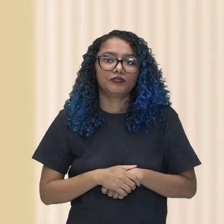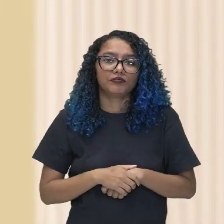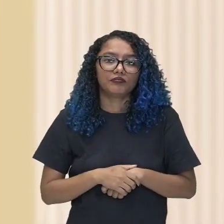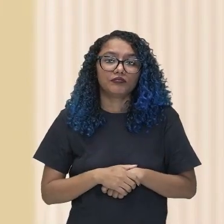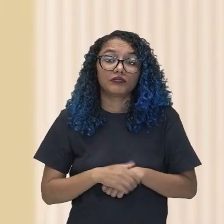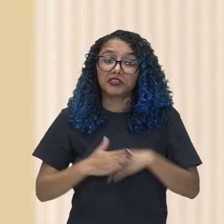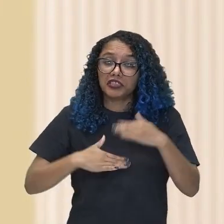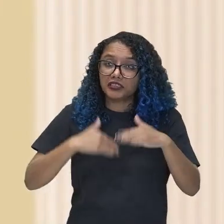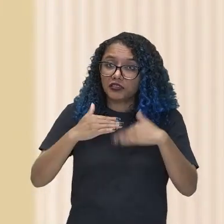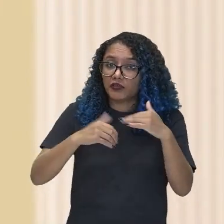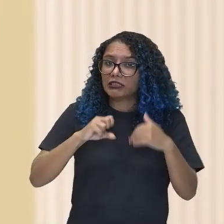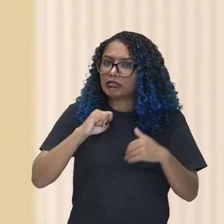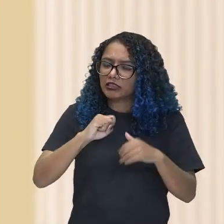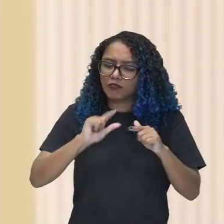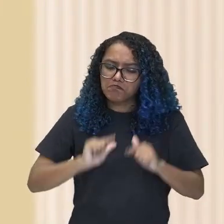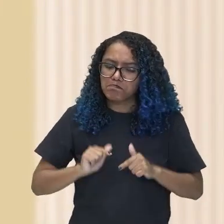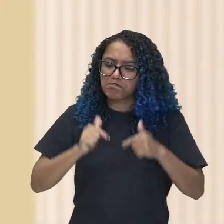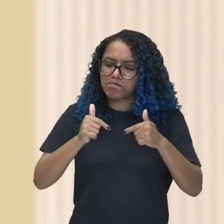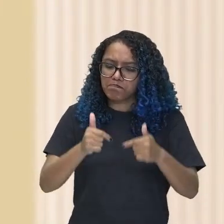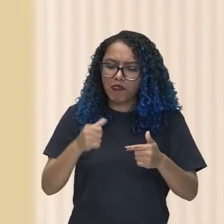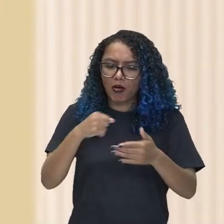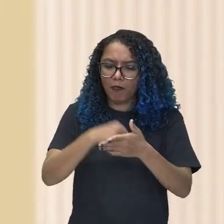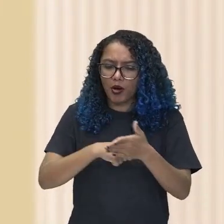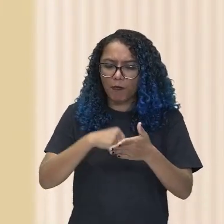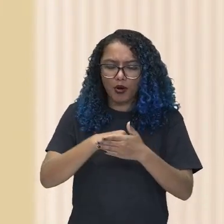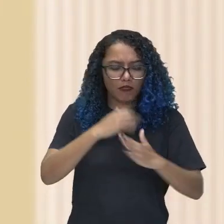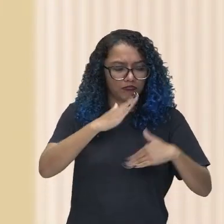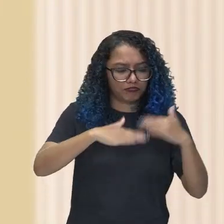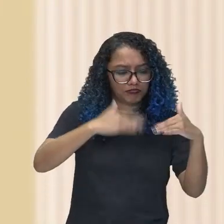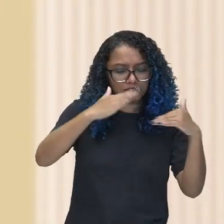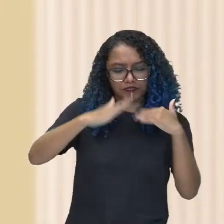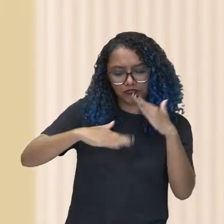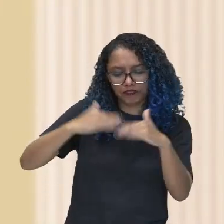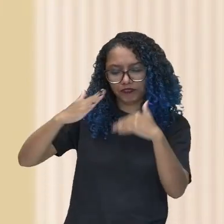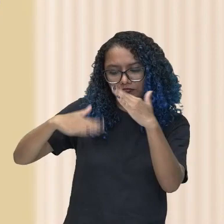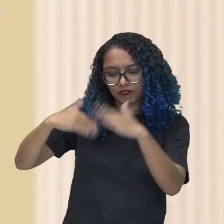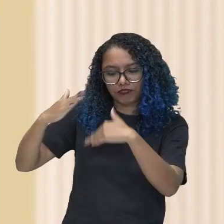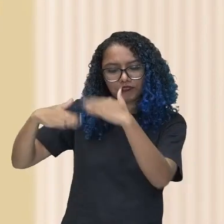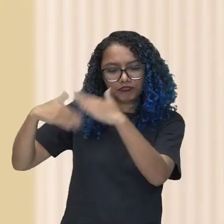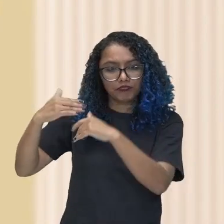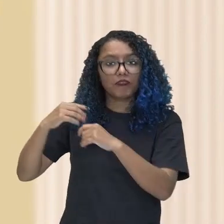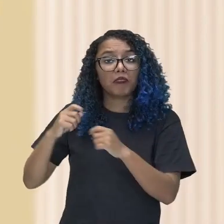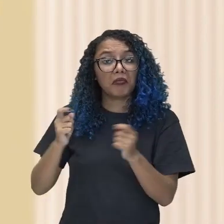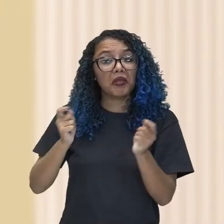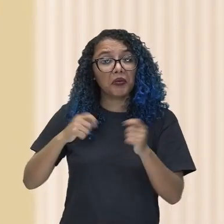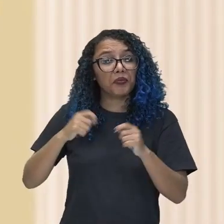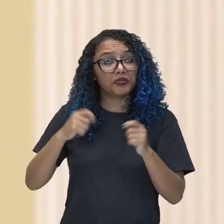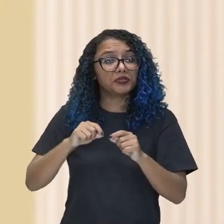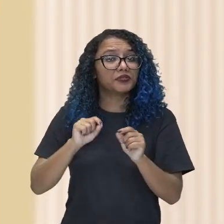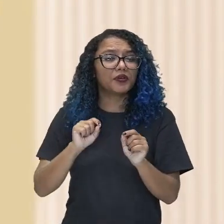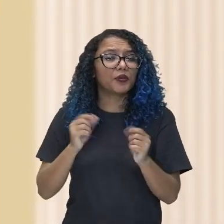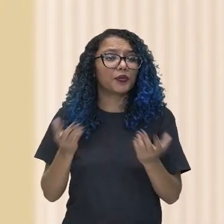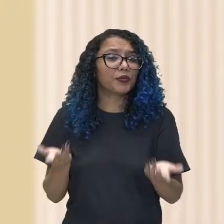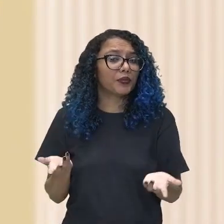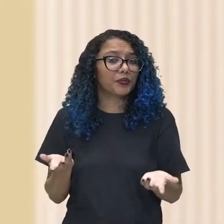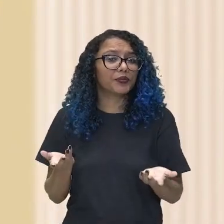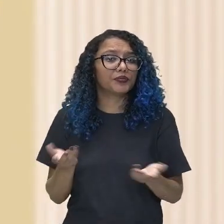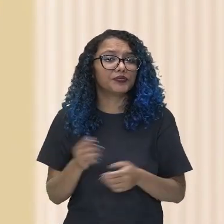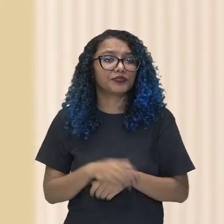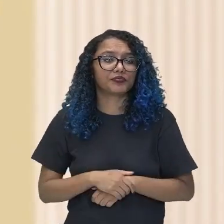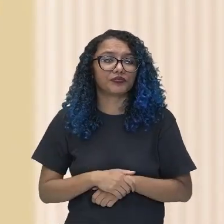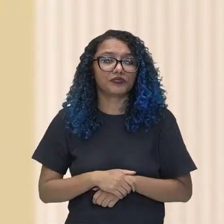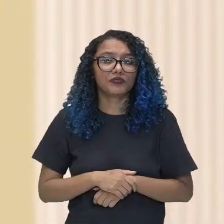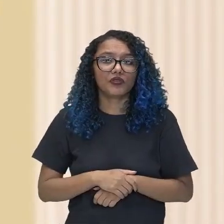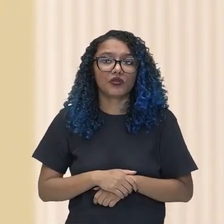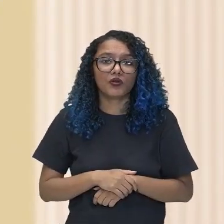em cima delas, em que eu possa desenvolvendo cada uma, posso chegar ali perto, né, ou a uma